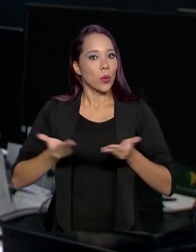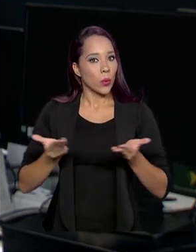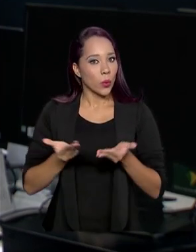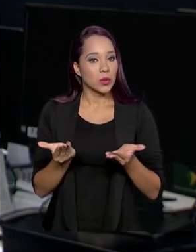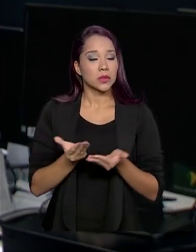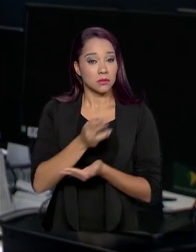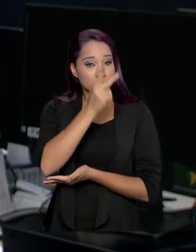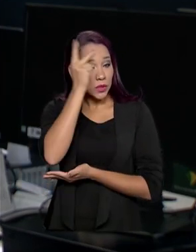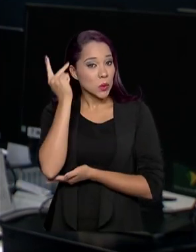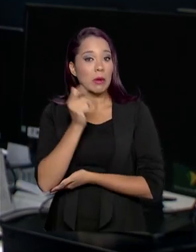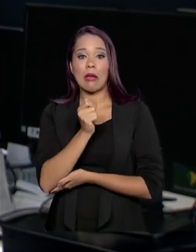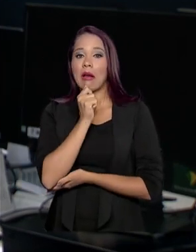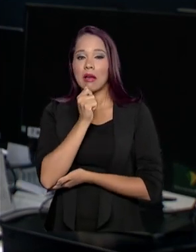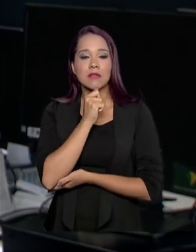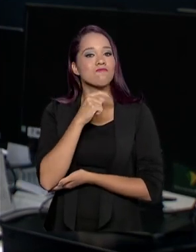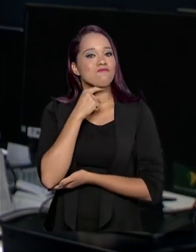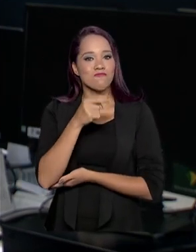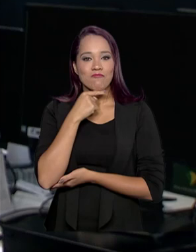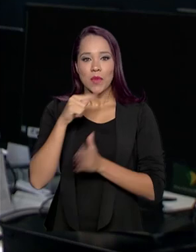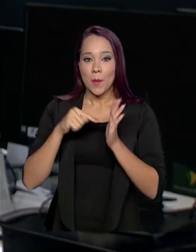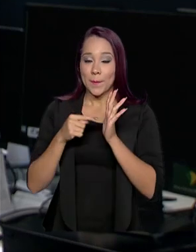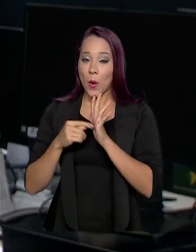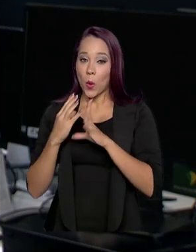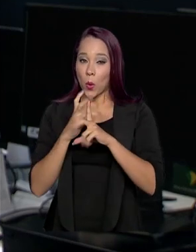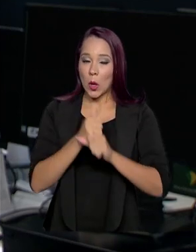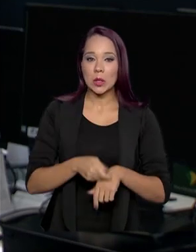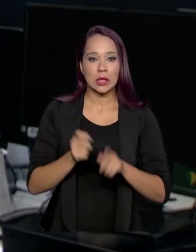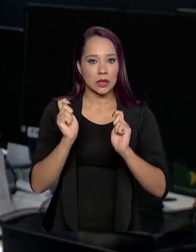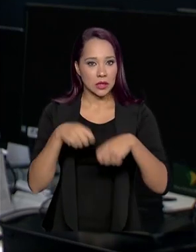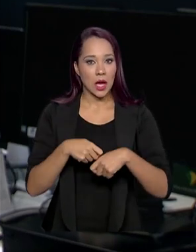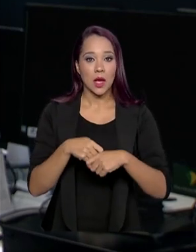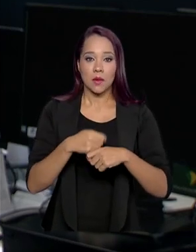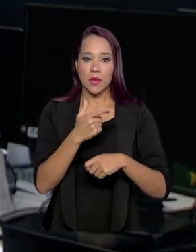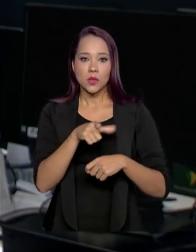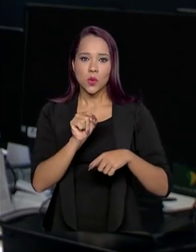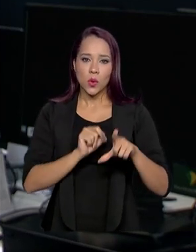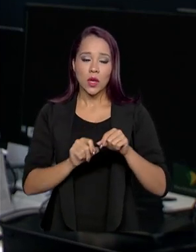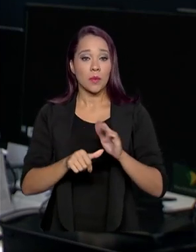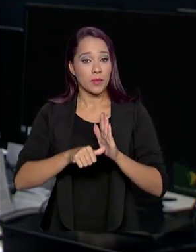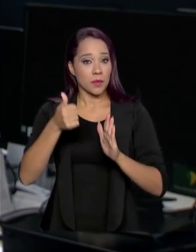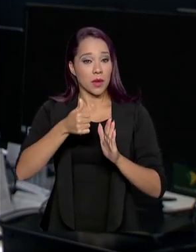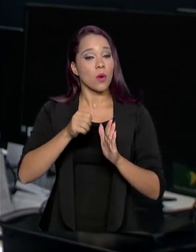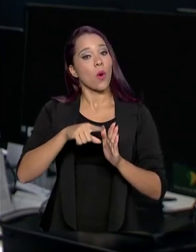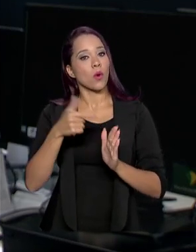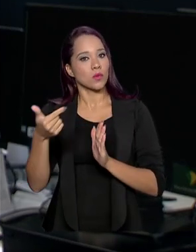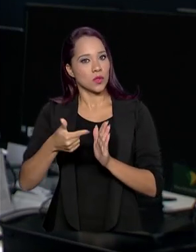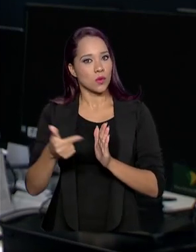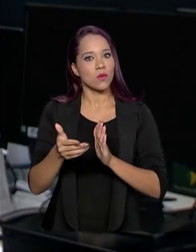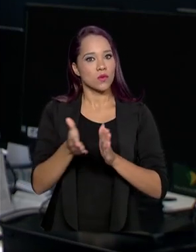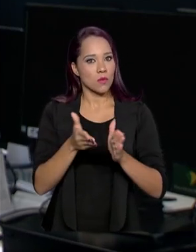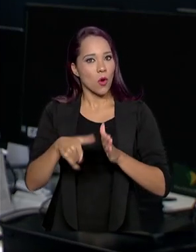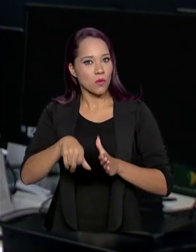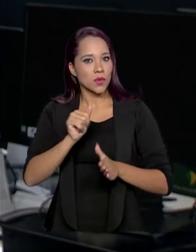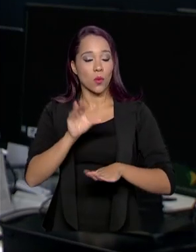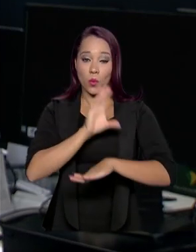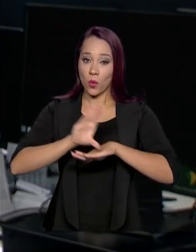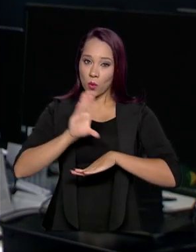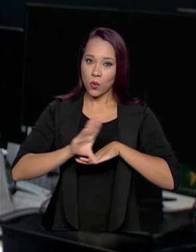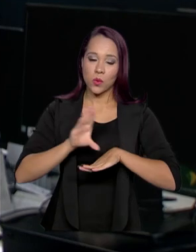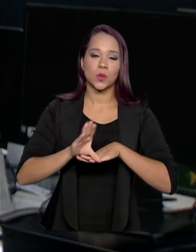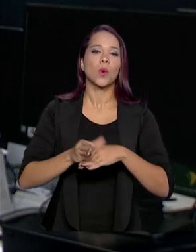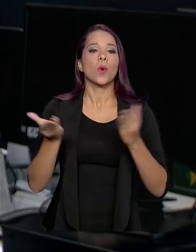E para aqueles que não conseguiram pontuação suficiente para entrar na primeira ou na segunda opção de curso,